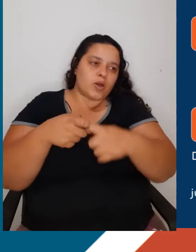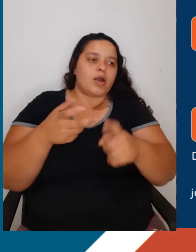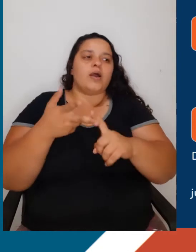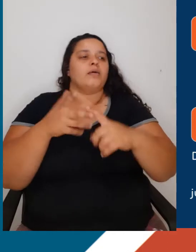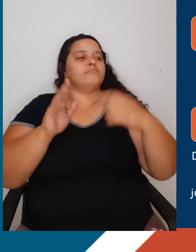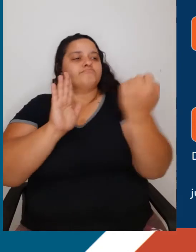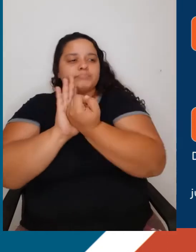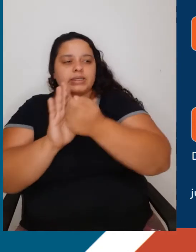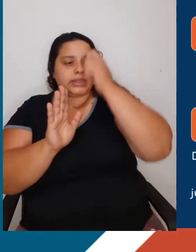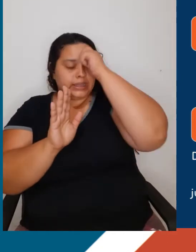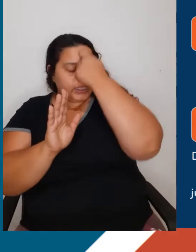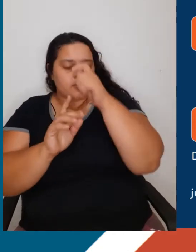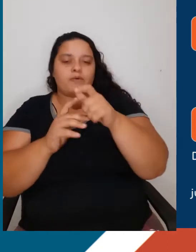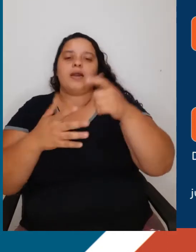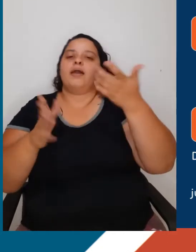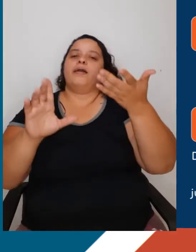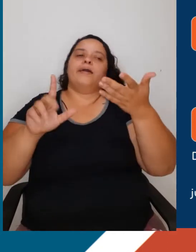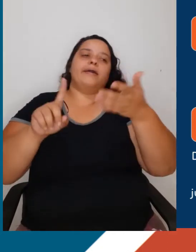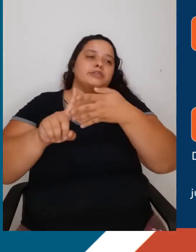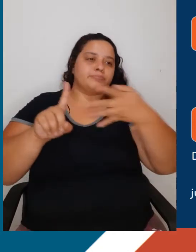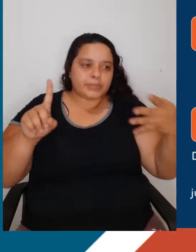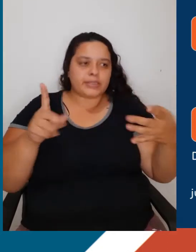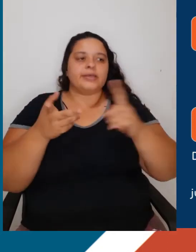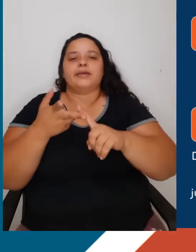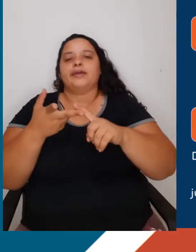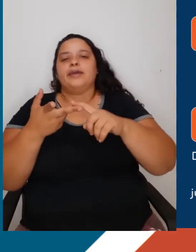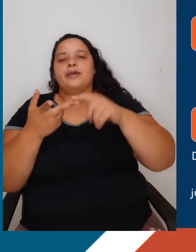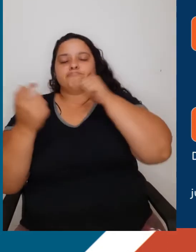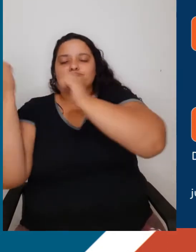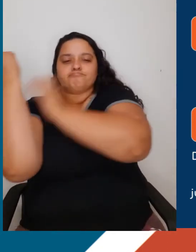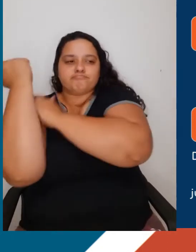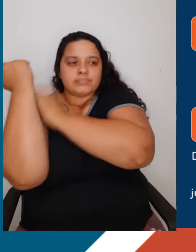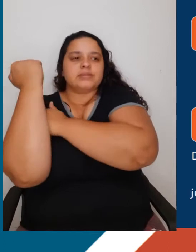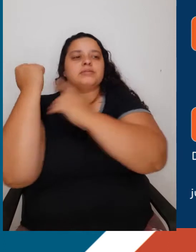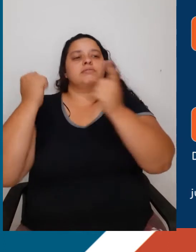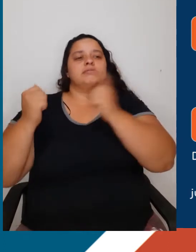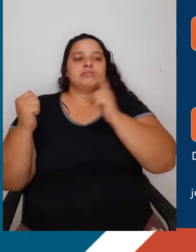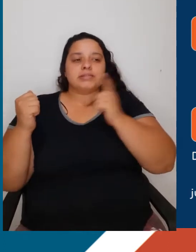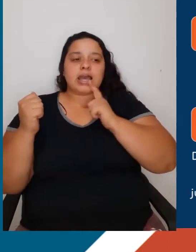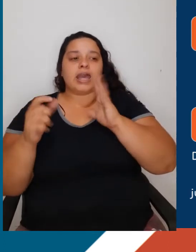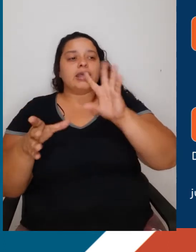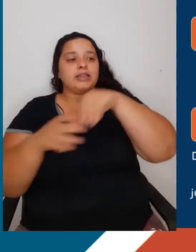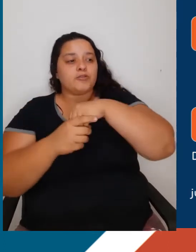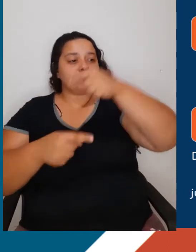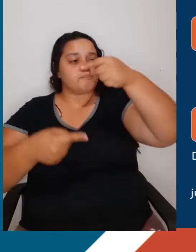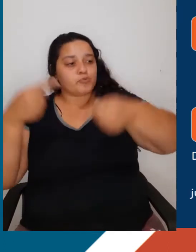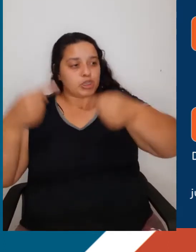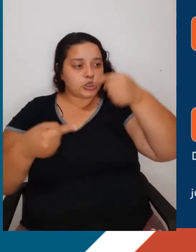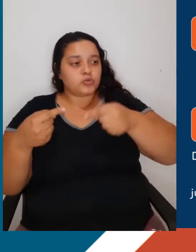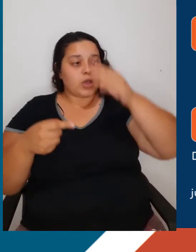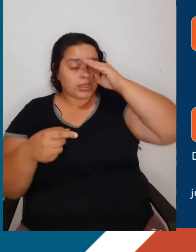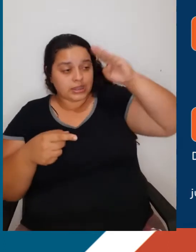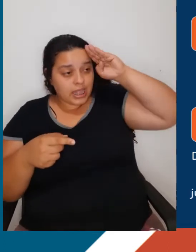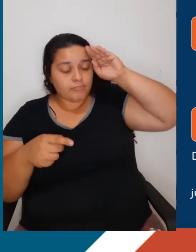todo. Essas diferentes classes, durante muito tempo marginalizadas, ganham mais espaços no cenário político,